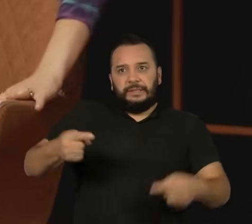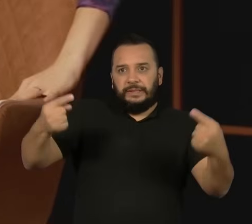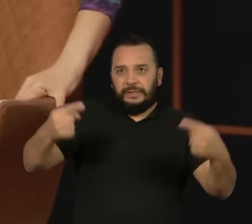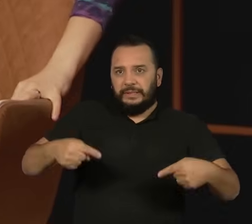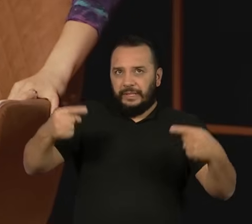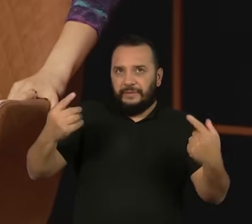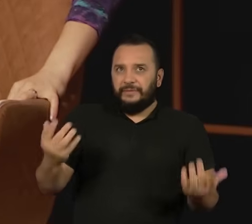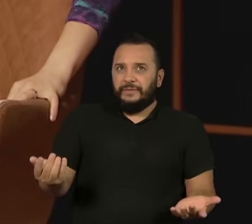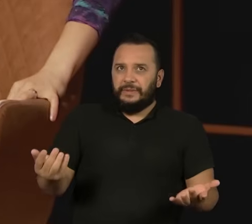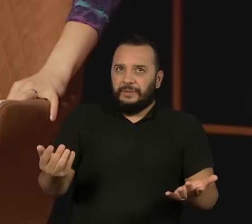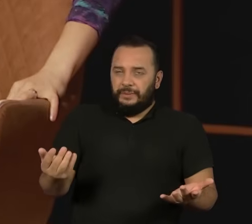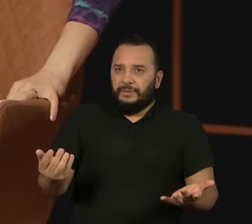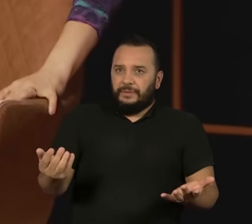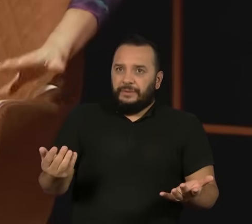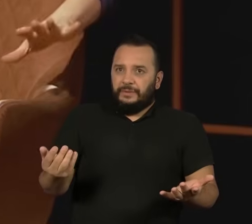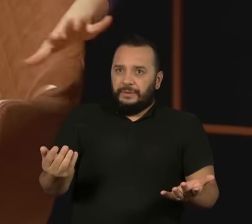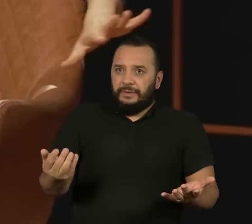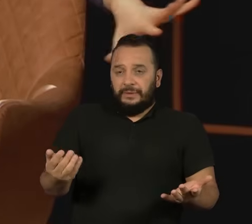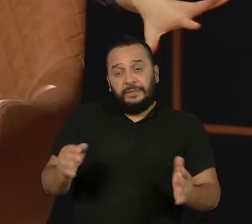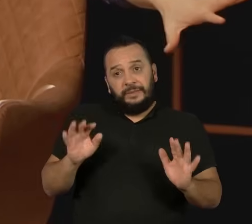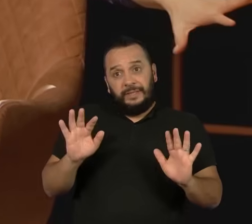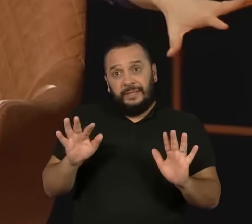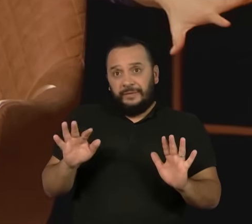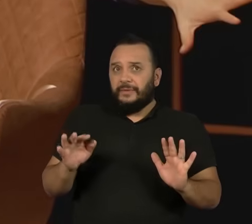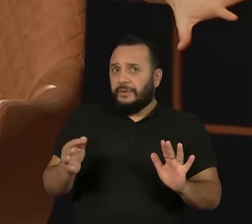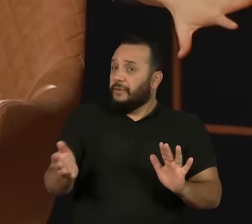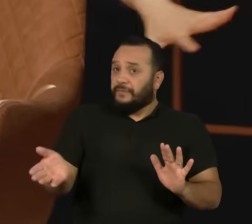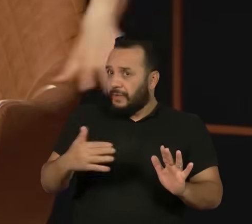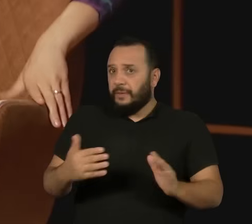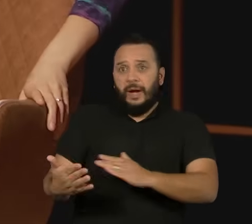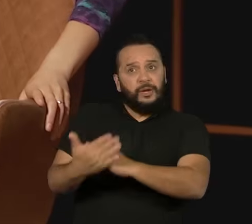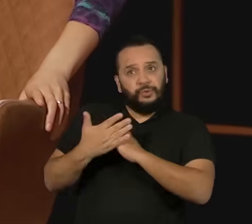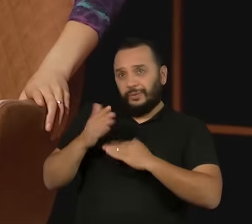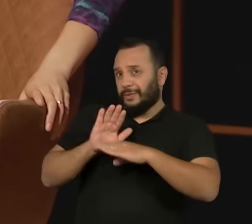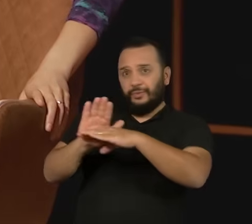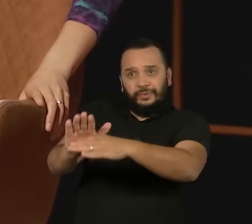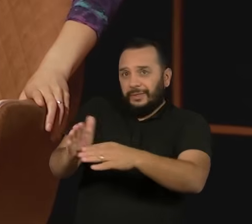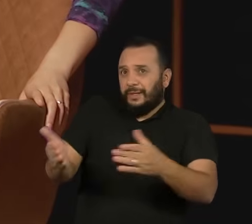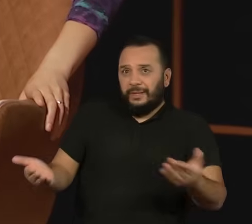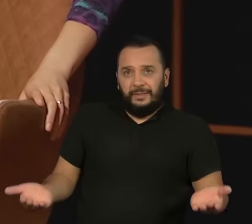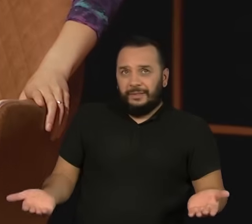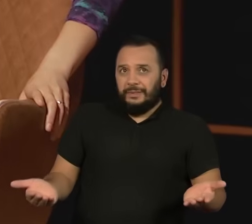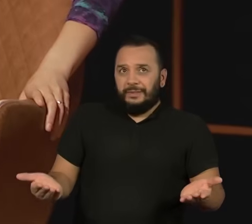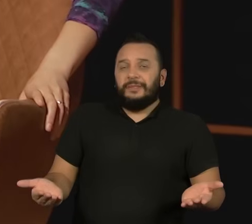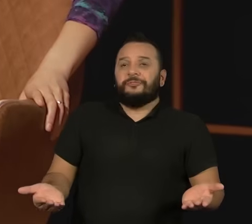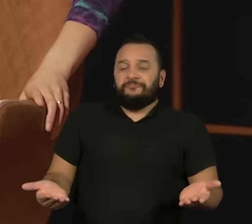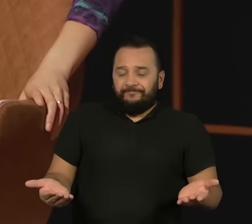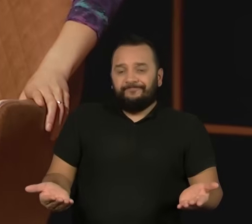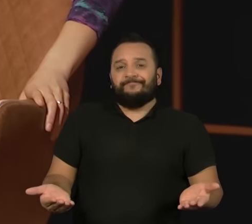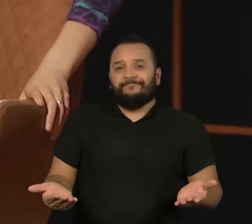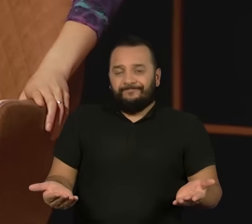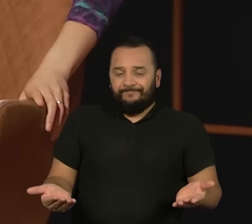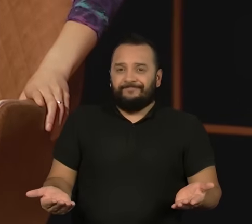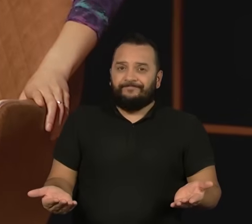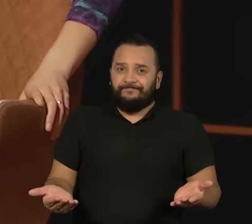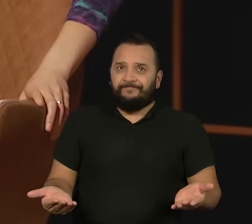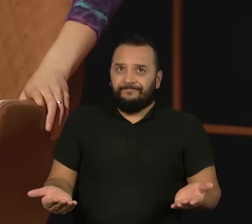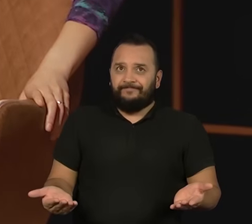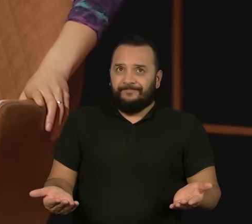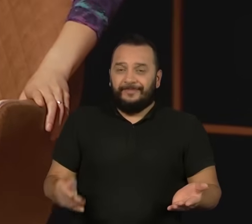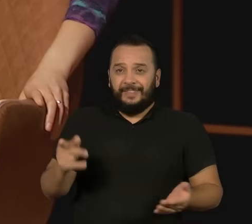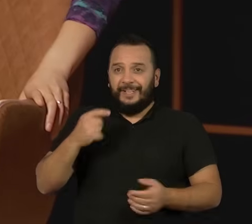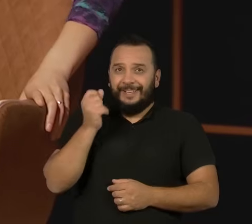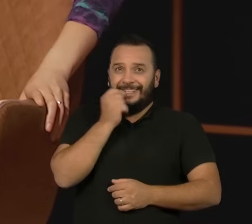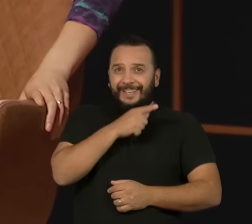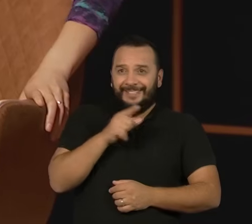desafiador, e a gente era isso, né? Vamos nos ajudar aqui, e era